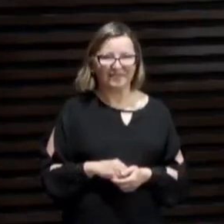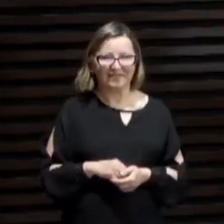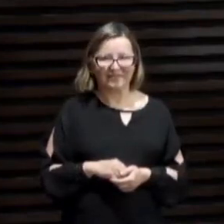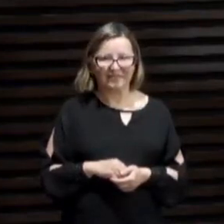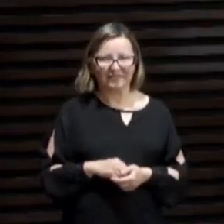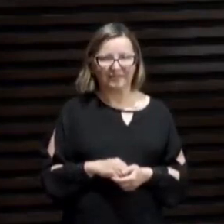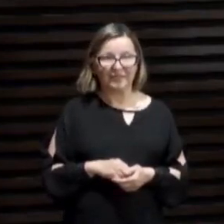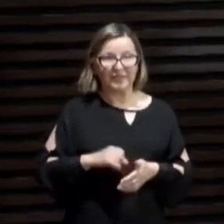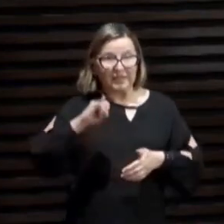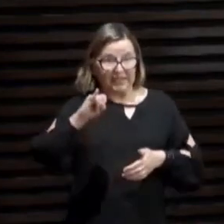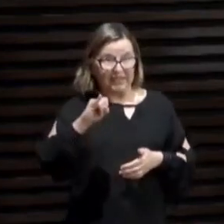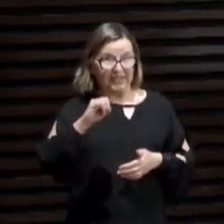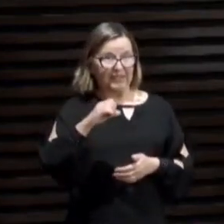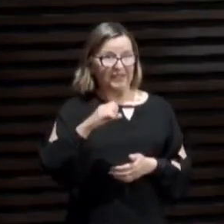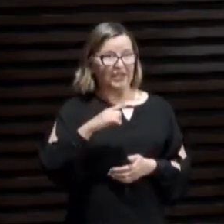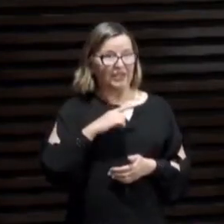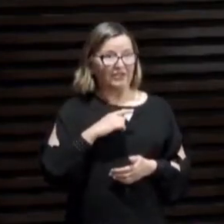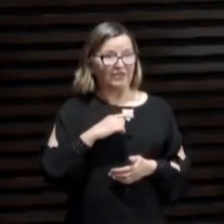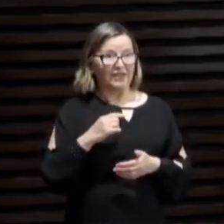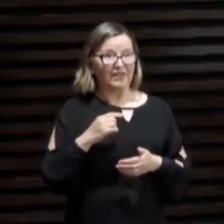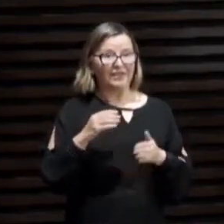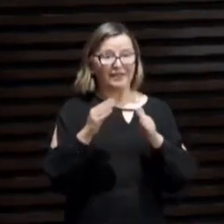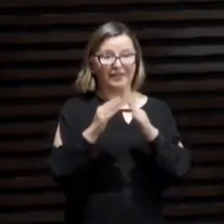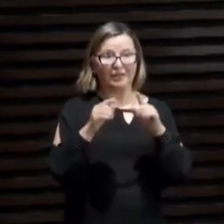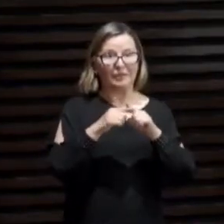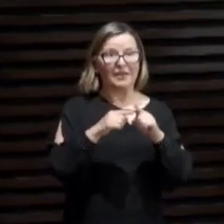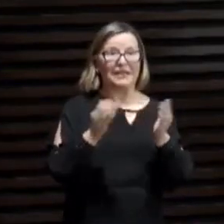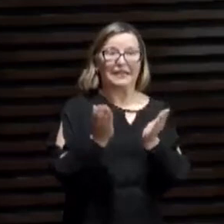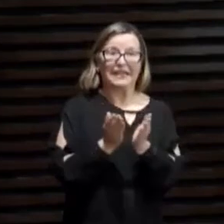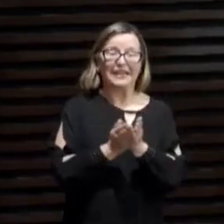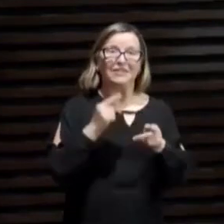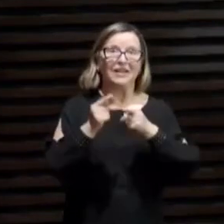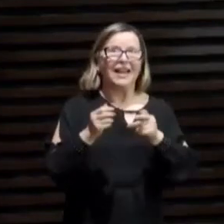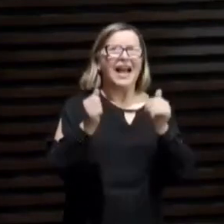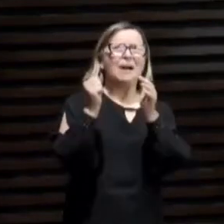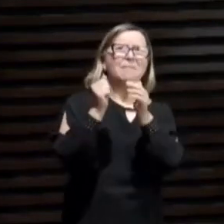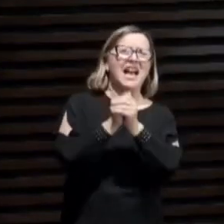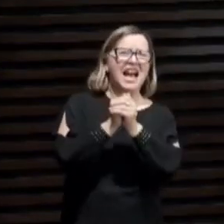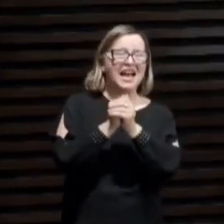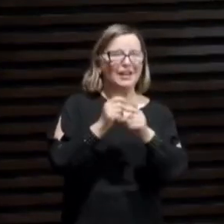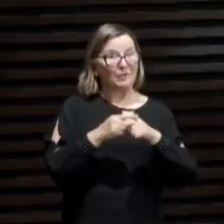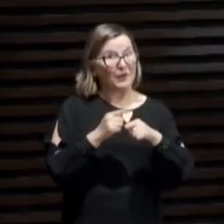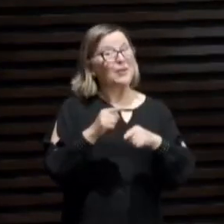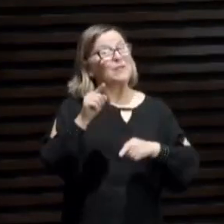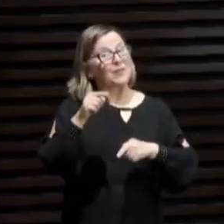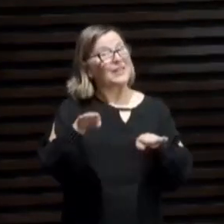Se eu estivesse numa igreja crente, eu ia dizer amém, porque você foi capacitado para isso também.